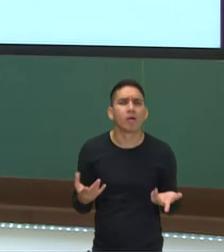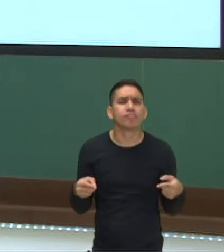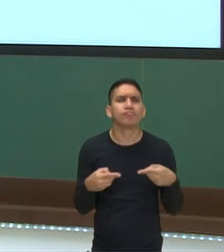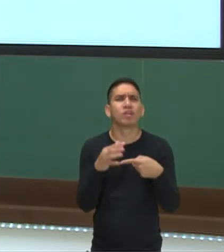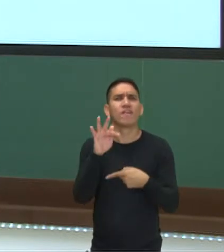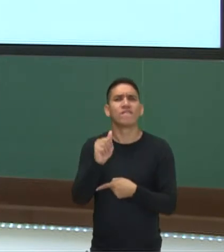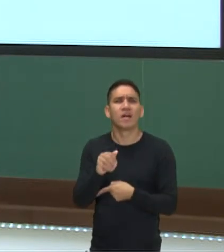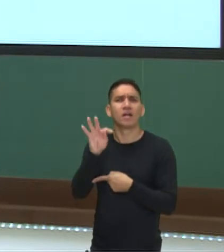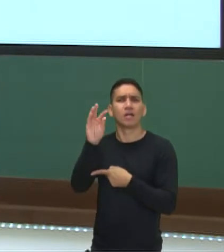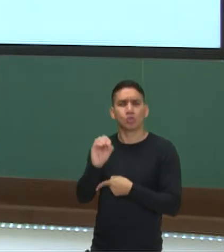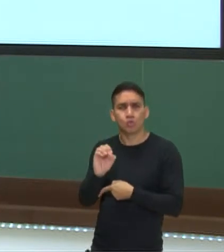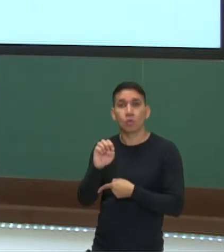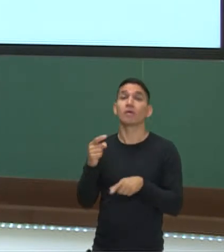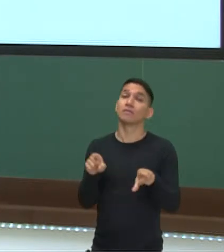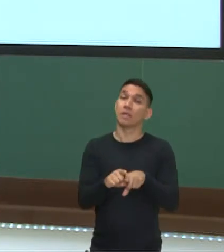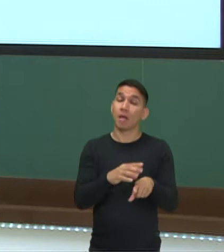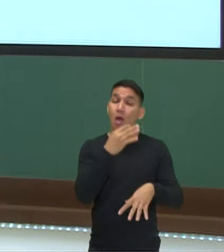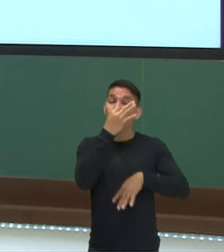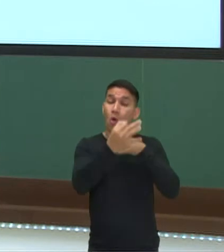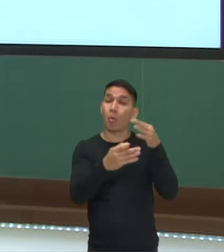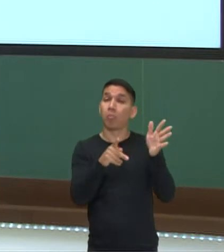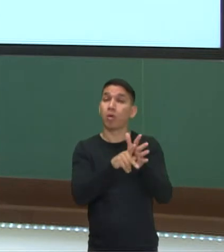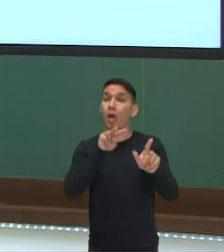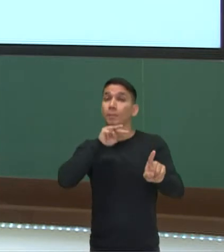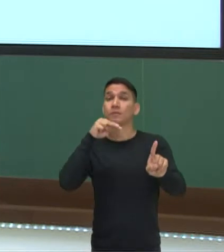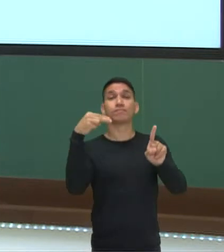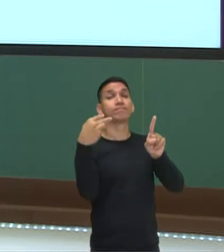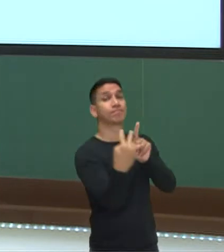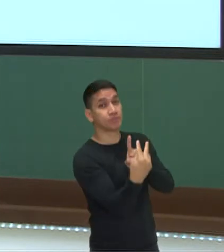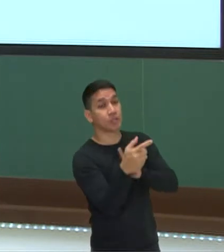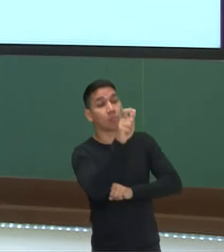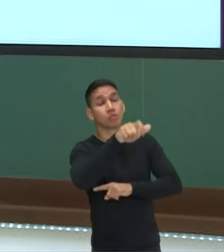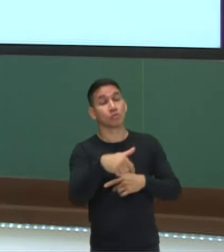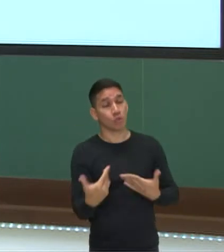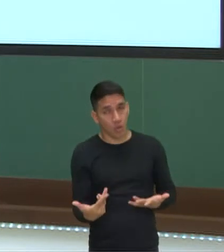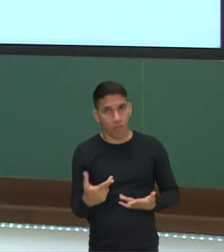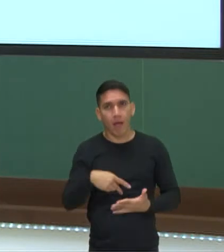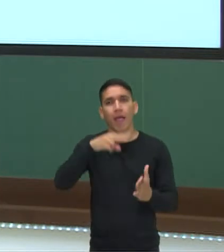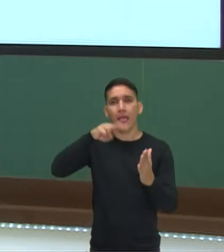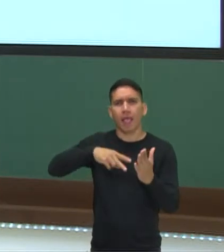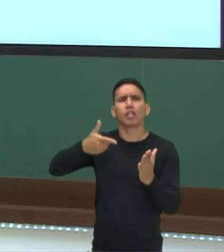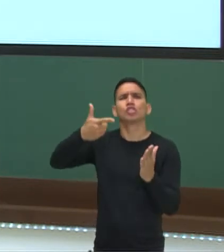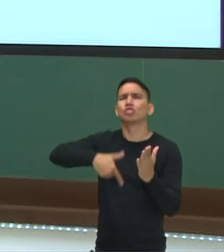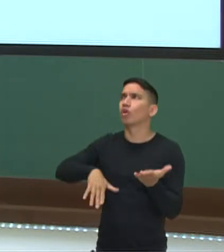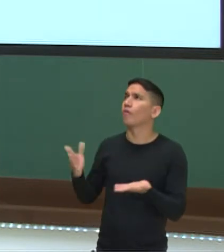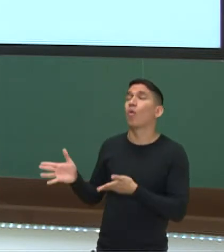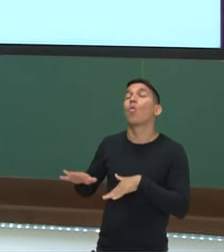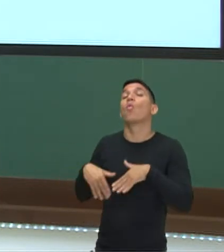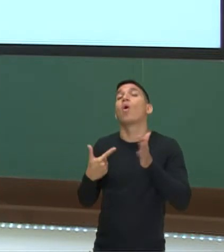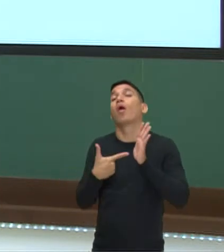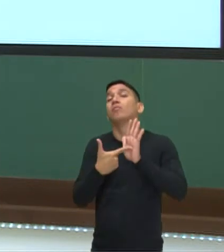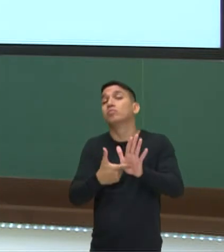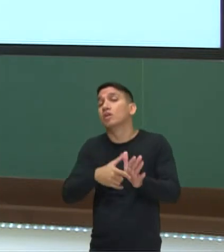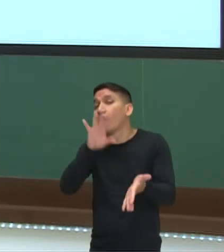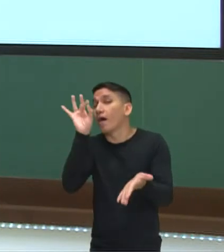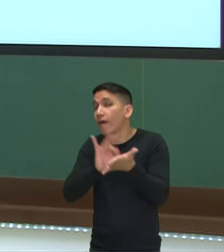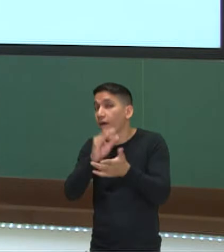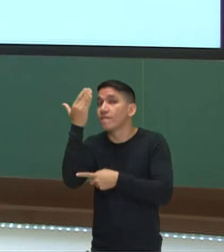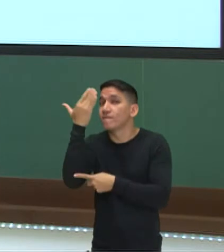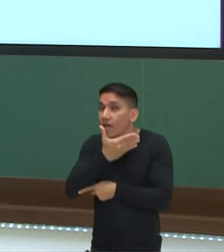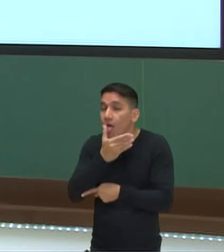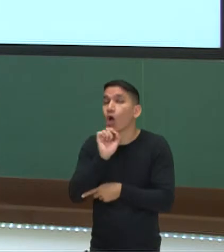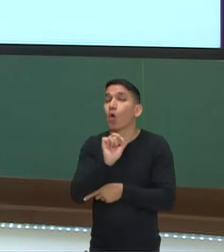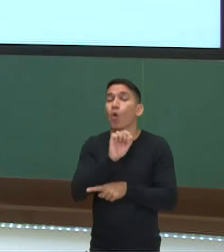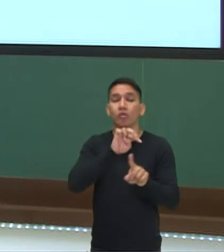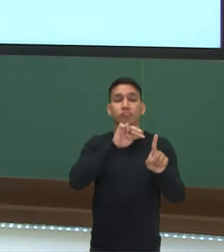e opinião é o ponto de vista de alguém. Releia esse trecho aqui e destaque ali o que é fato e